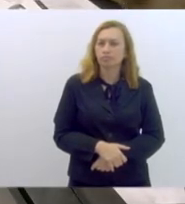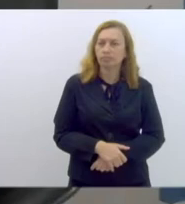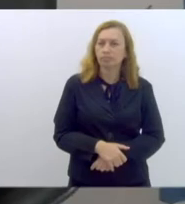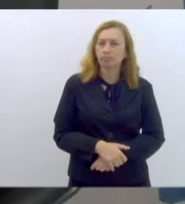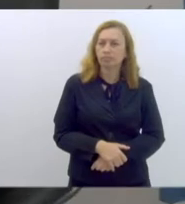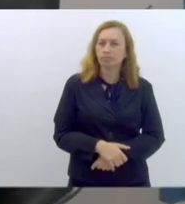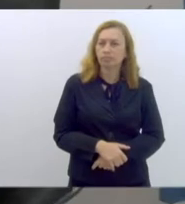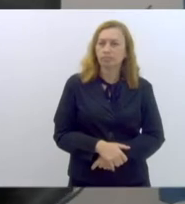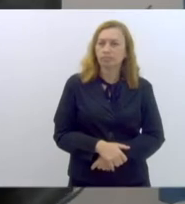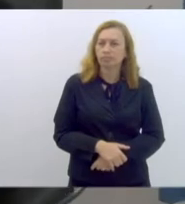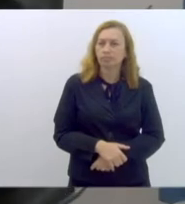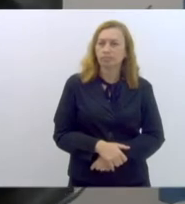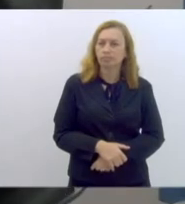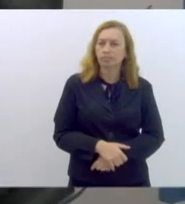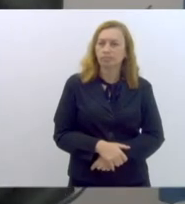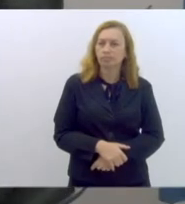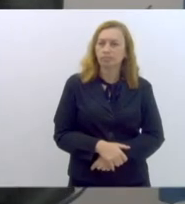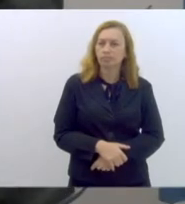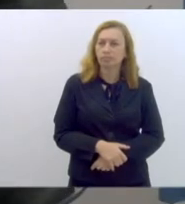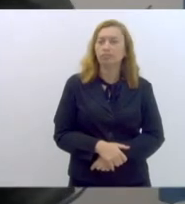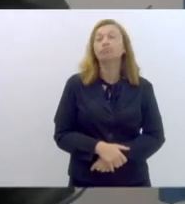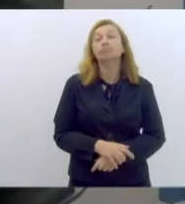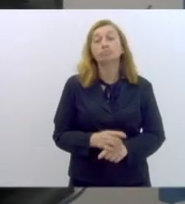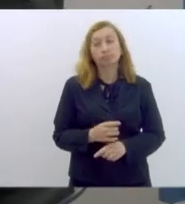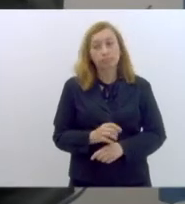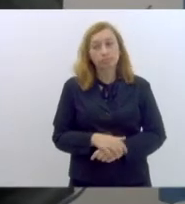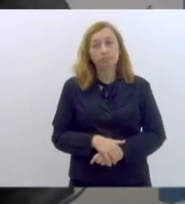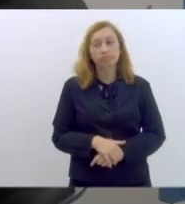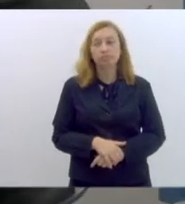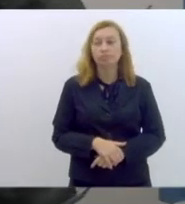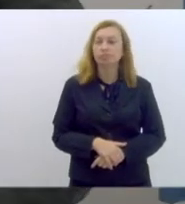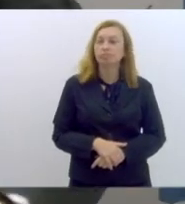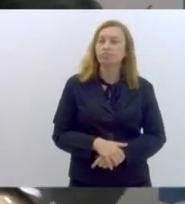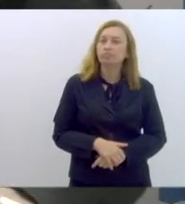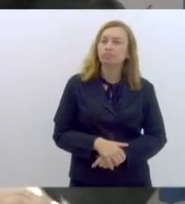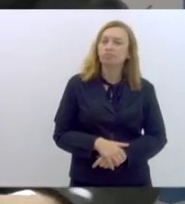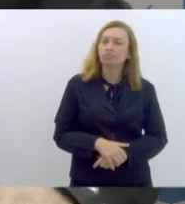Está respondido no anexo 1. É porque também. O esse... anexo 1.